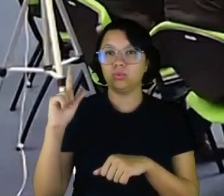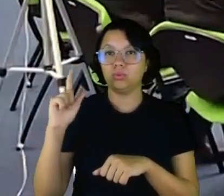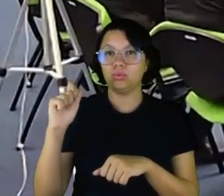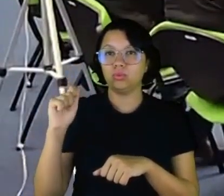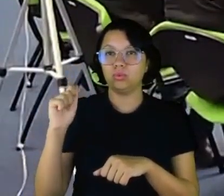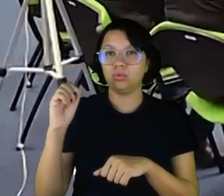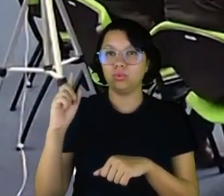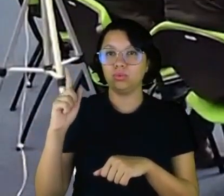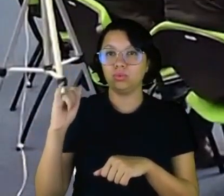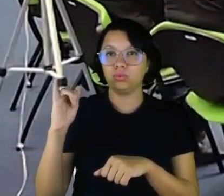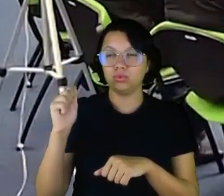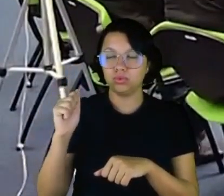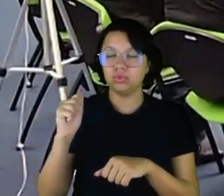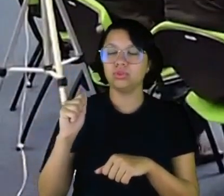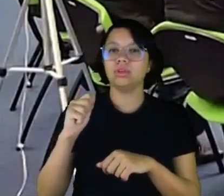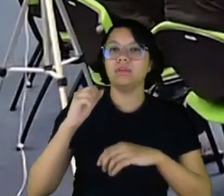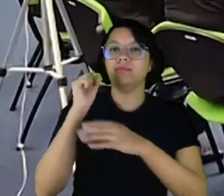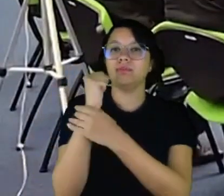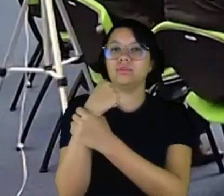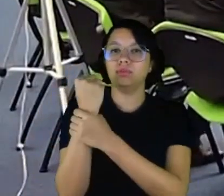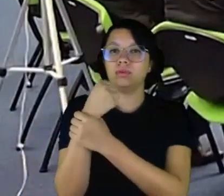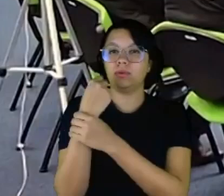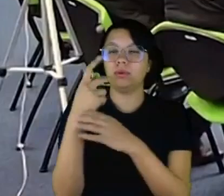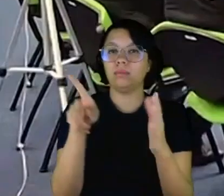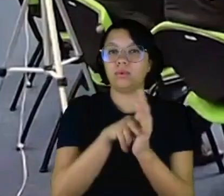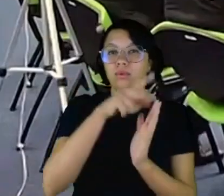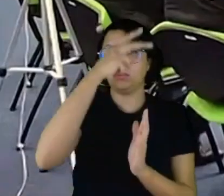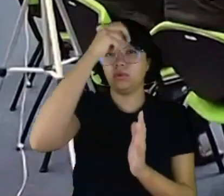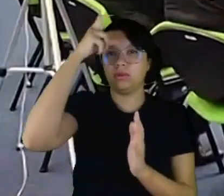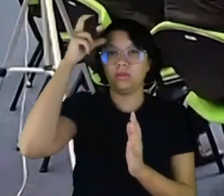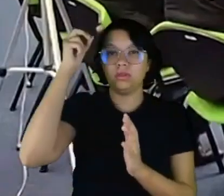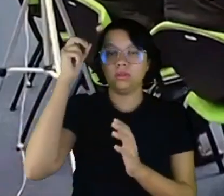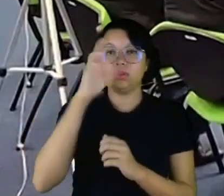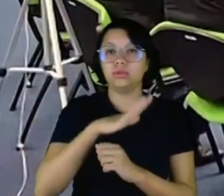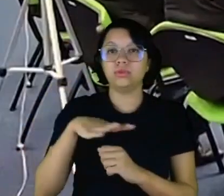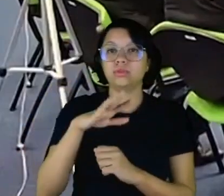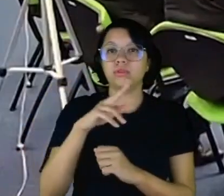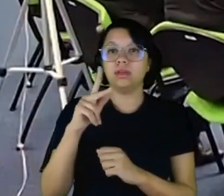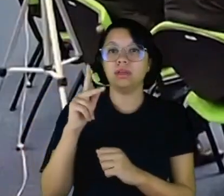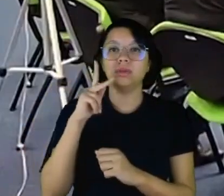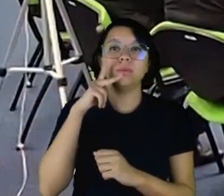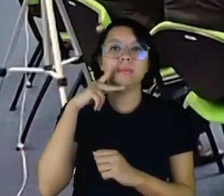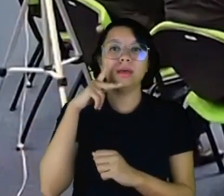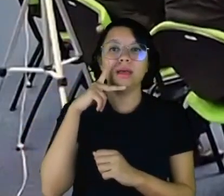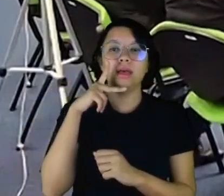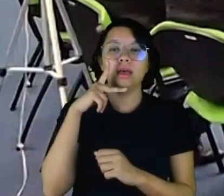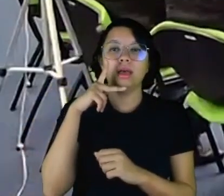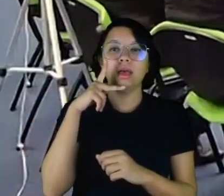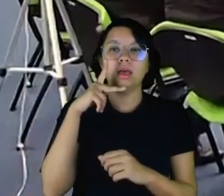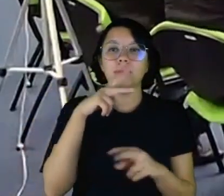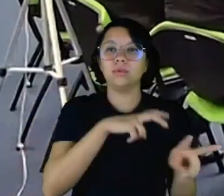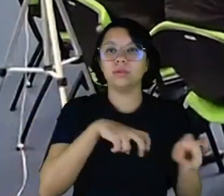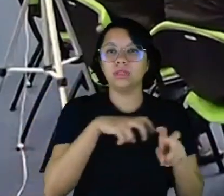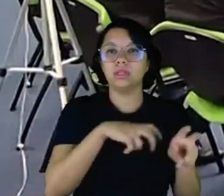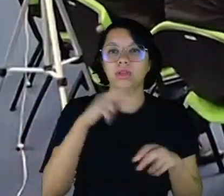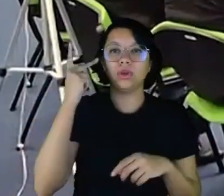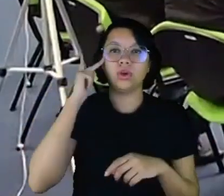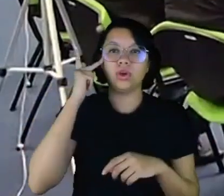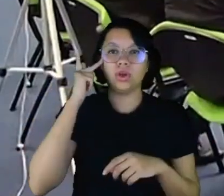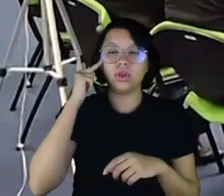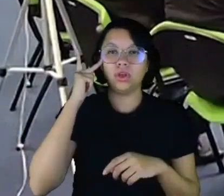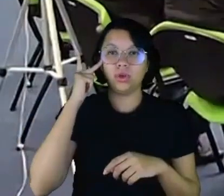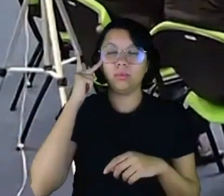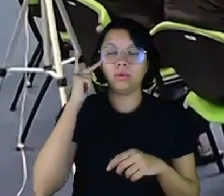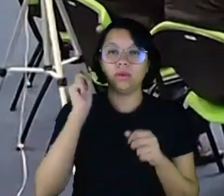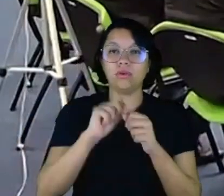Municipal de Cachoeira Paulista, município da região metropolitana do Vale do Paraíba, no interior do estado de São Paulo, onde realiza atendimento